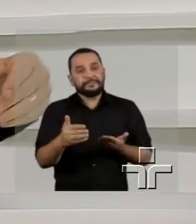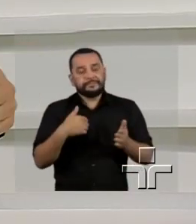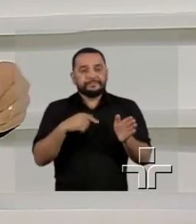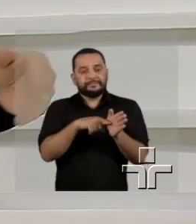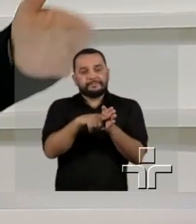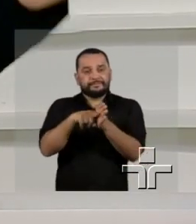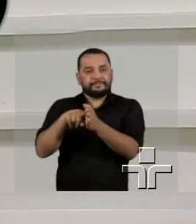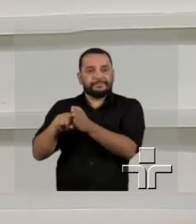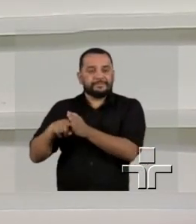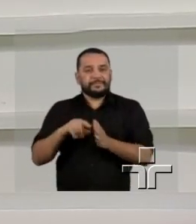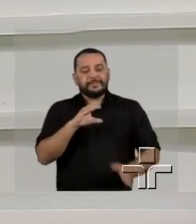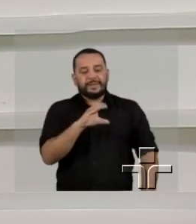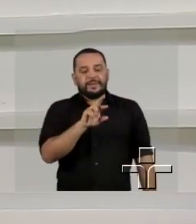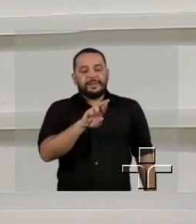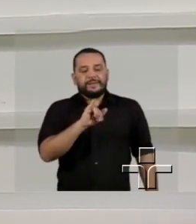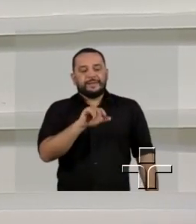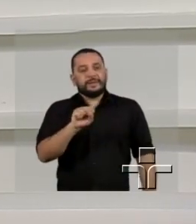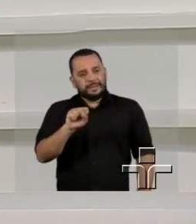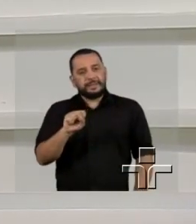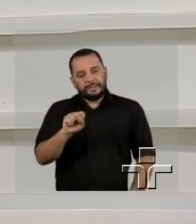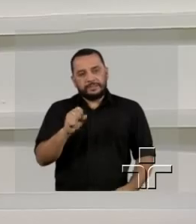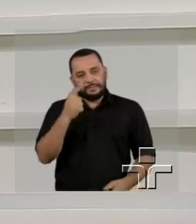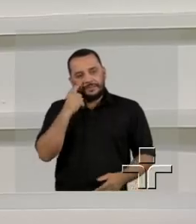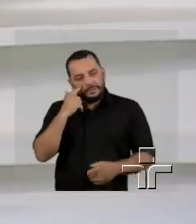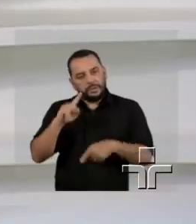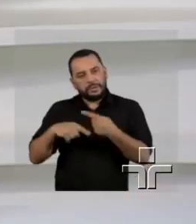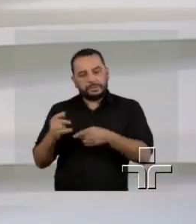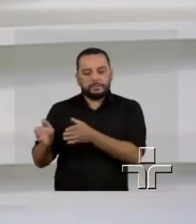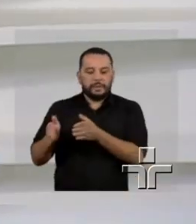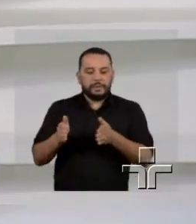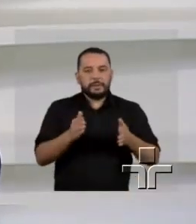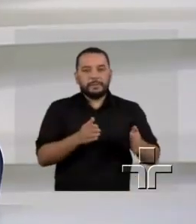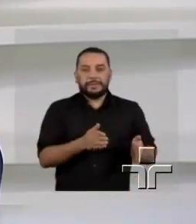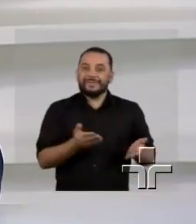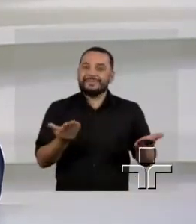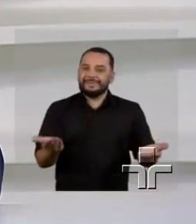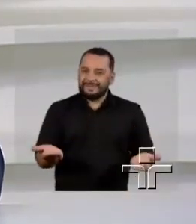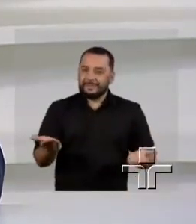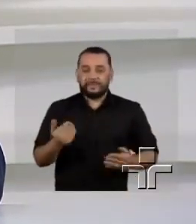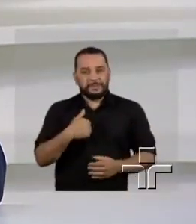13 de junho, logicamente por decisão do presidente da República,